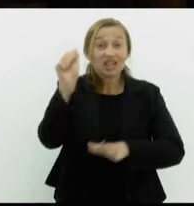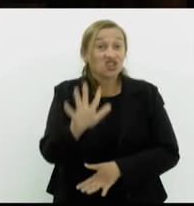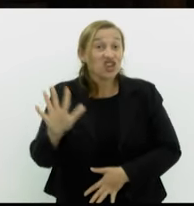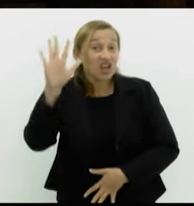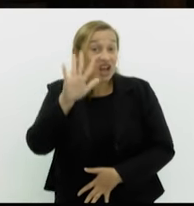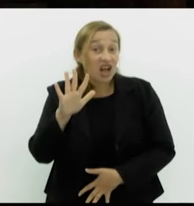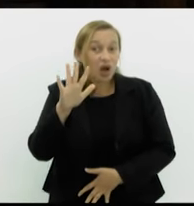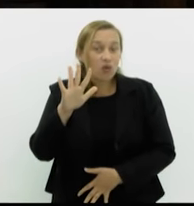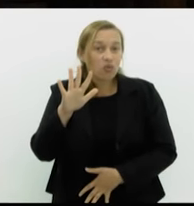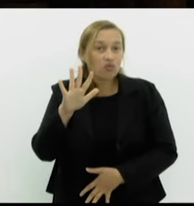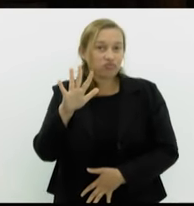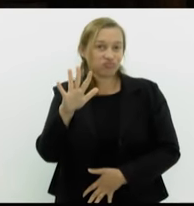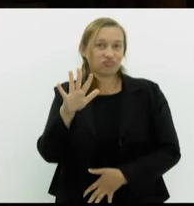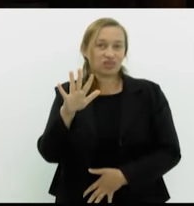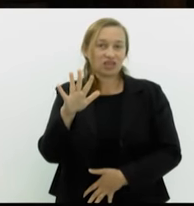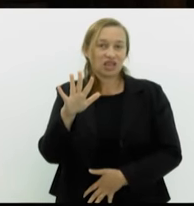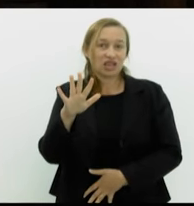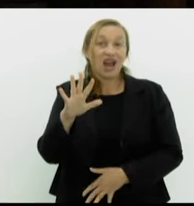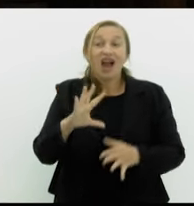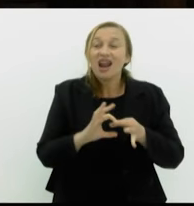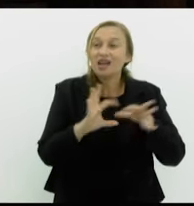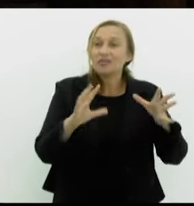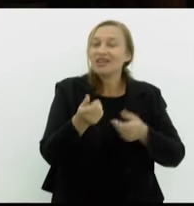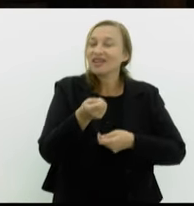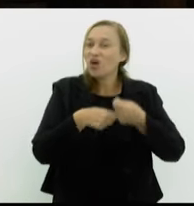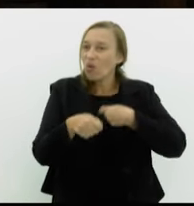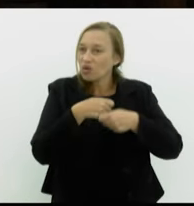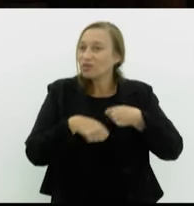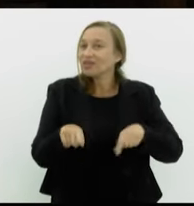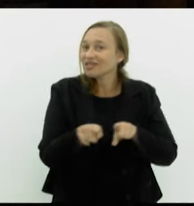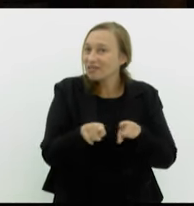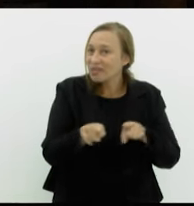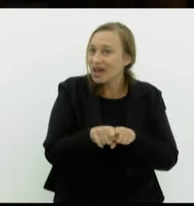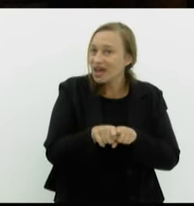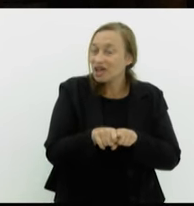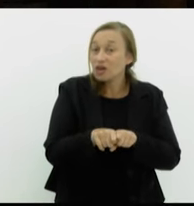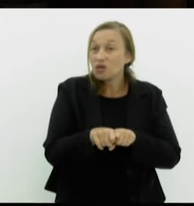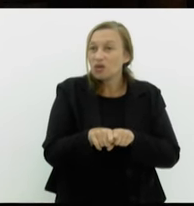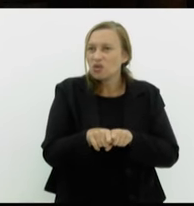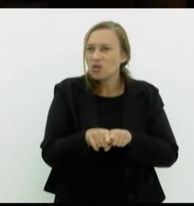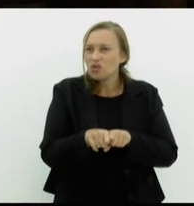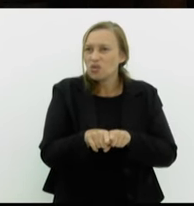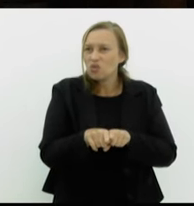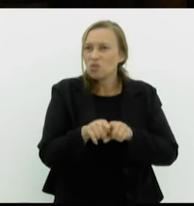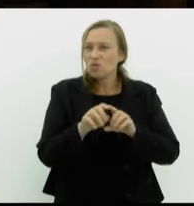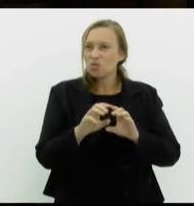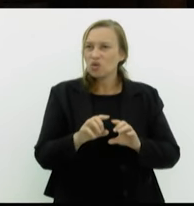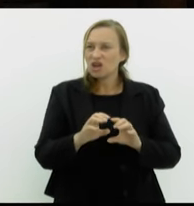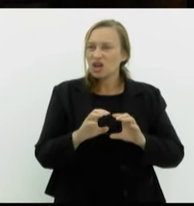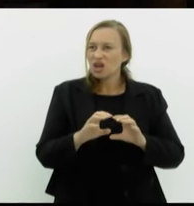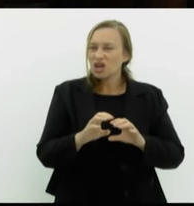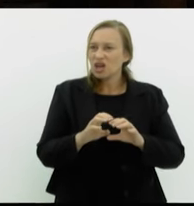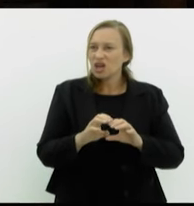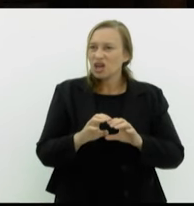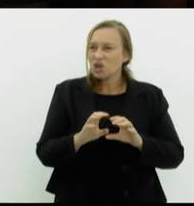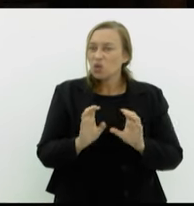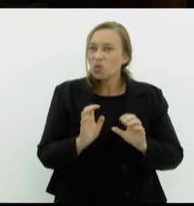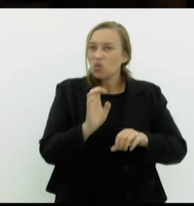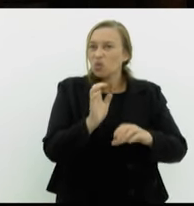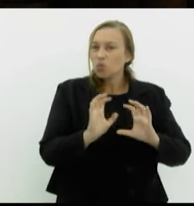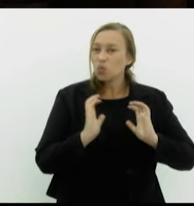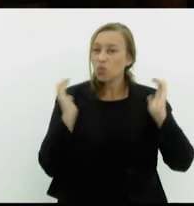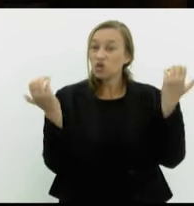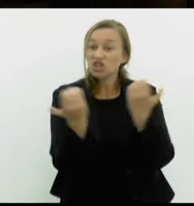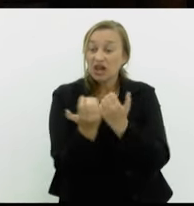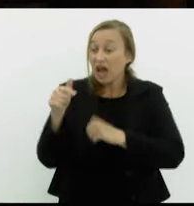geral, inclusive a liberdade econômica. O estádio ali não é local de votação e,